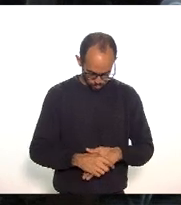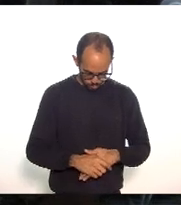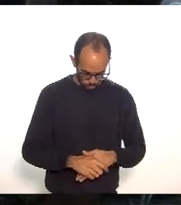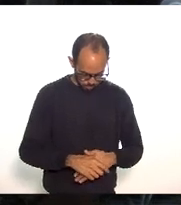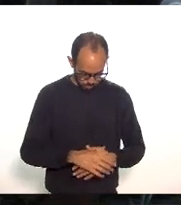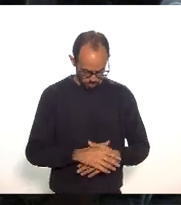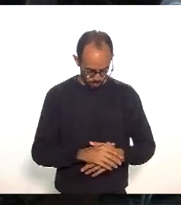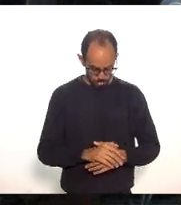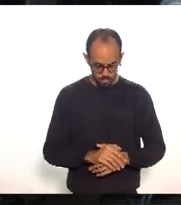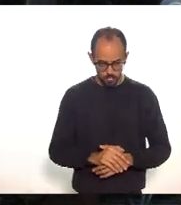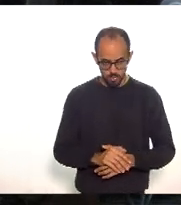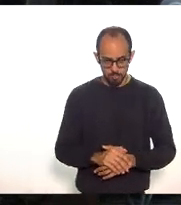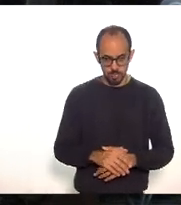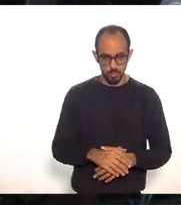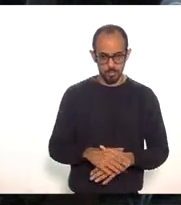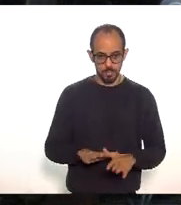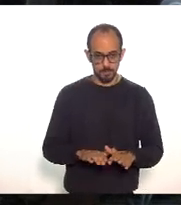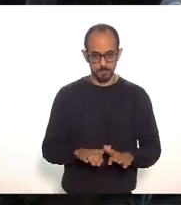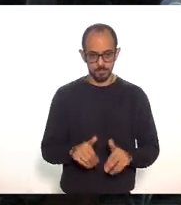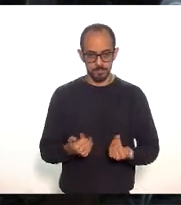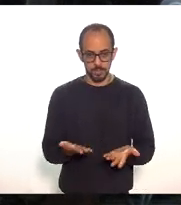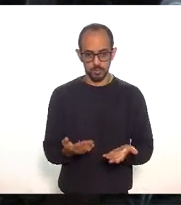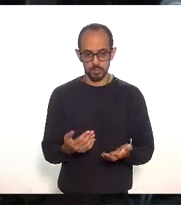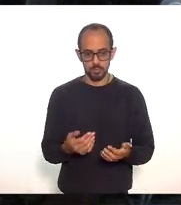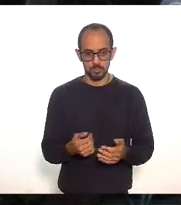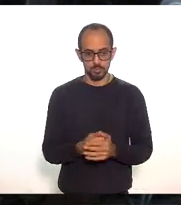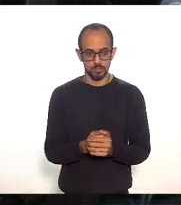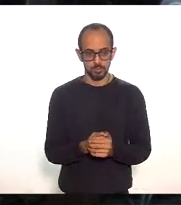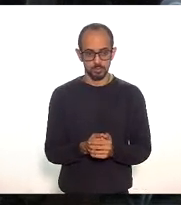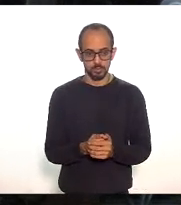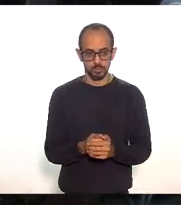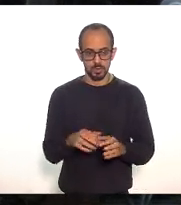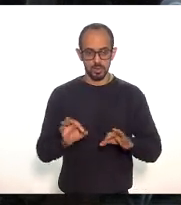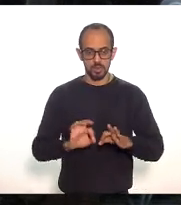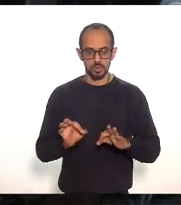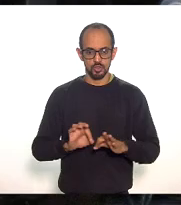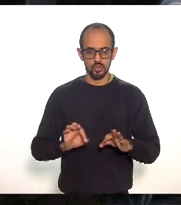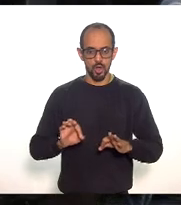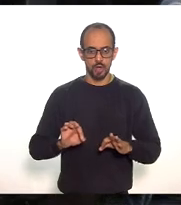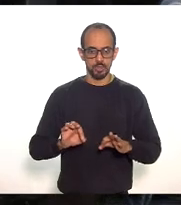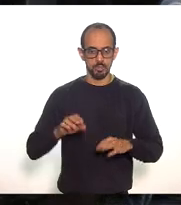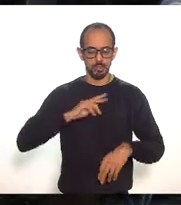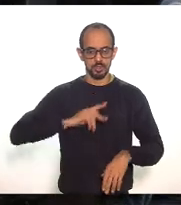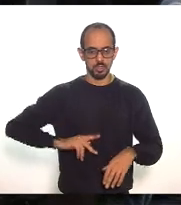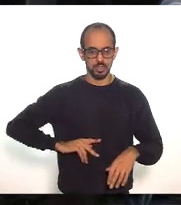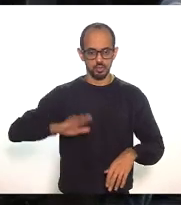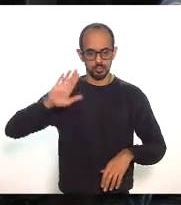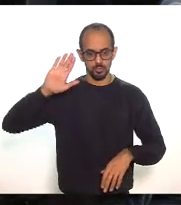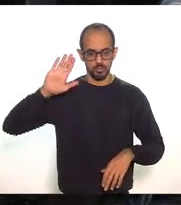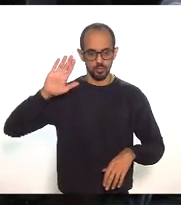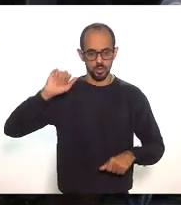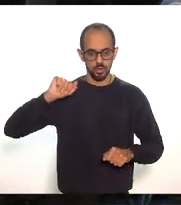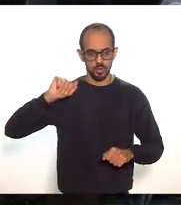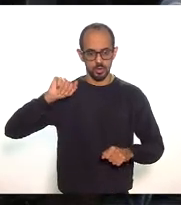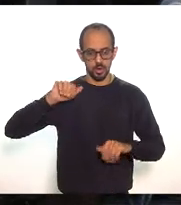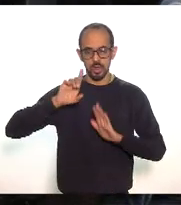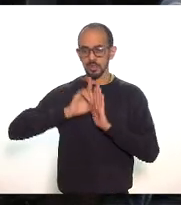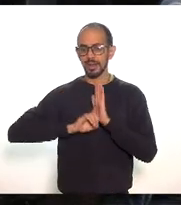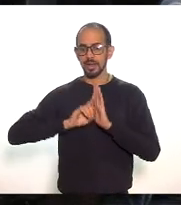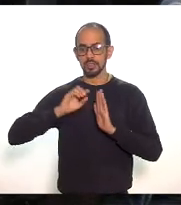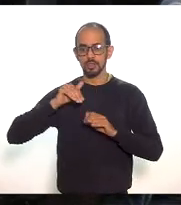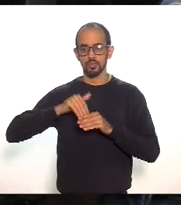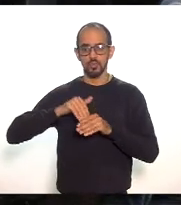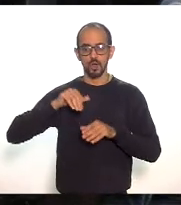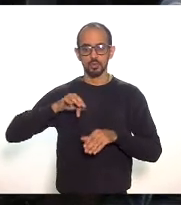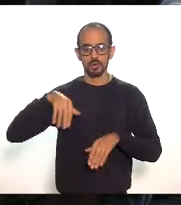não, nada mais. Quem quer? Alguém pediu para declarar voto? Questão de ordem, senhor presidente. Alguém pediu para declarar voto?